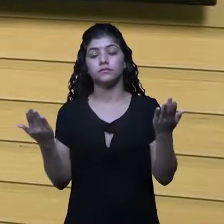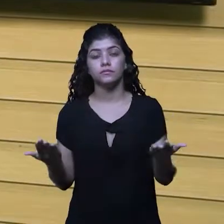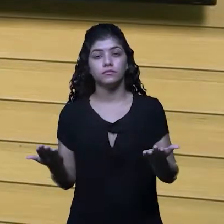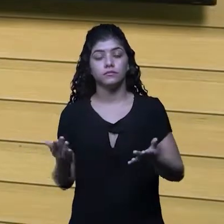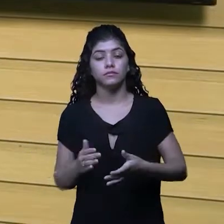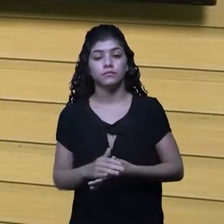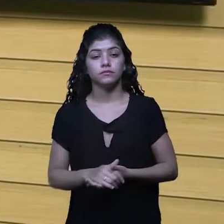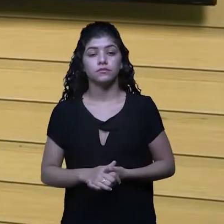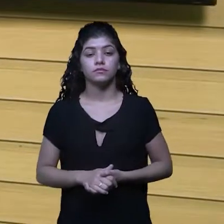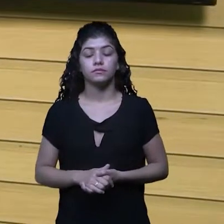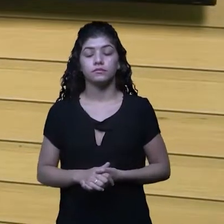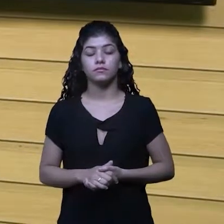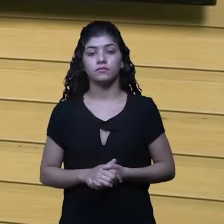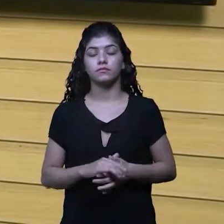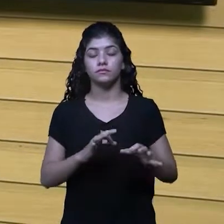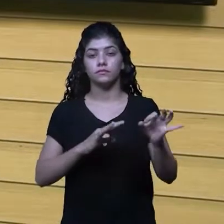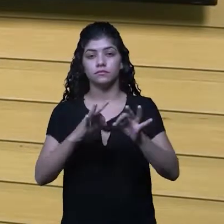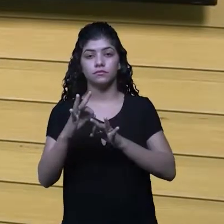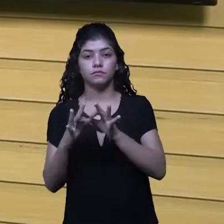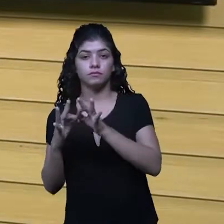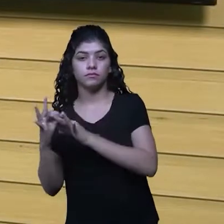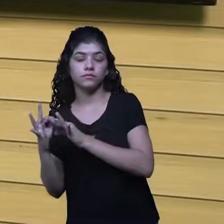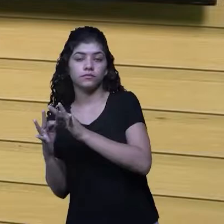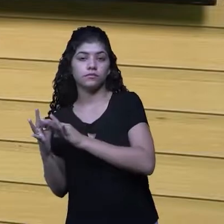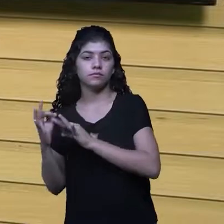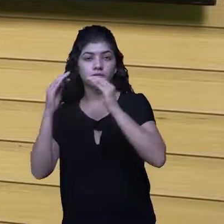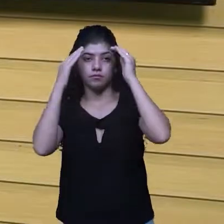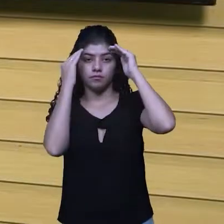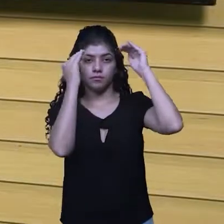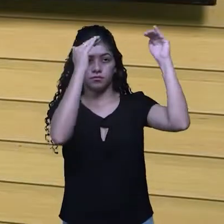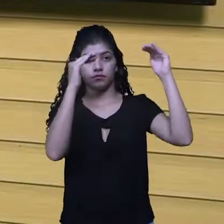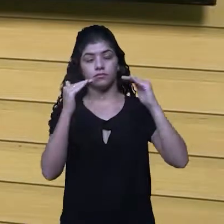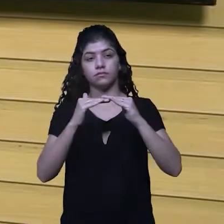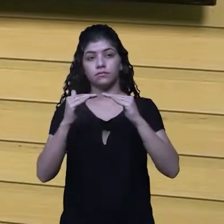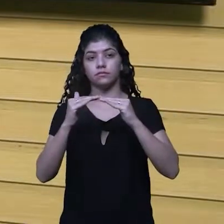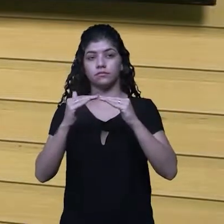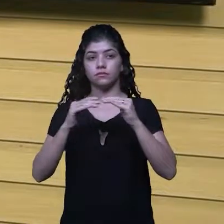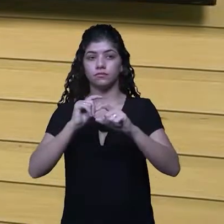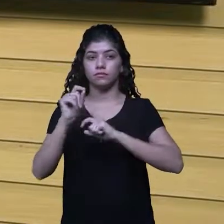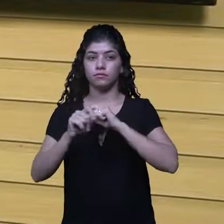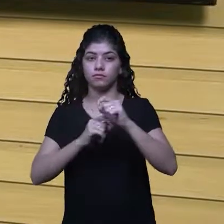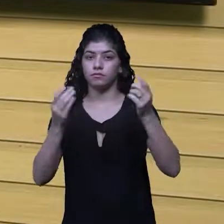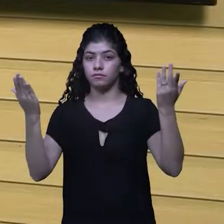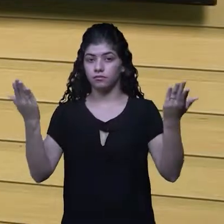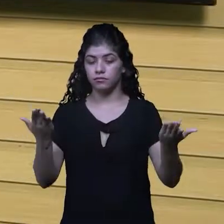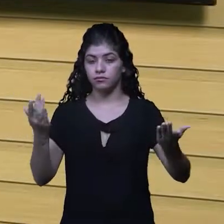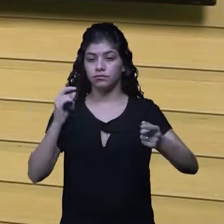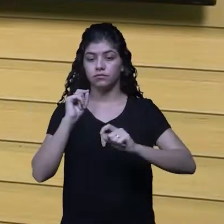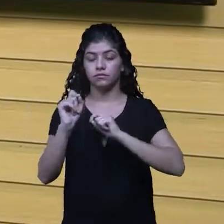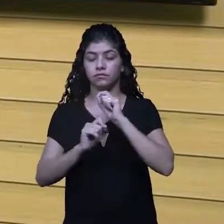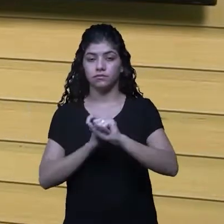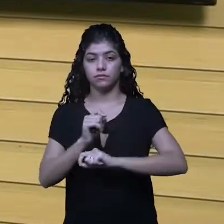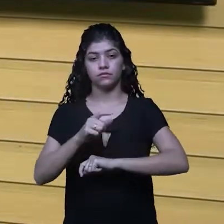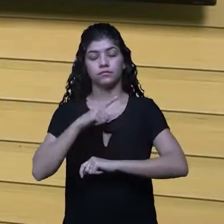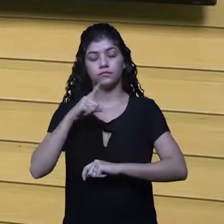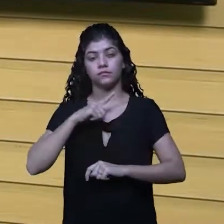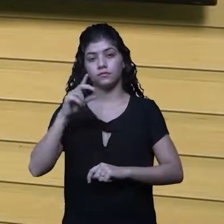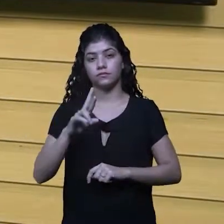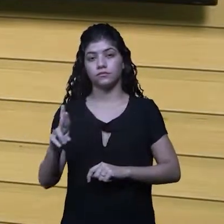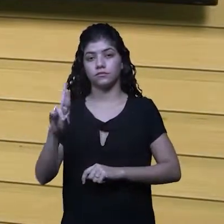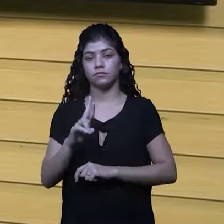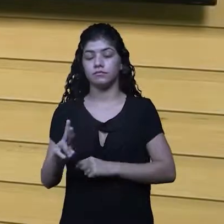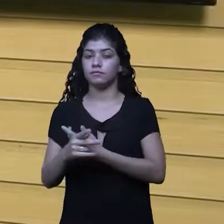foram organizados, devem seguir os padrões de acordo com esta norma que é utilizada para